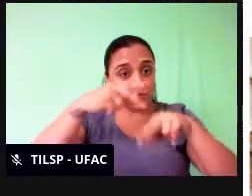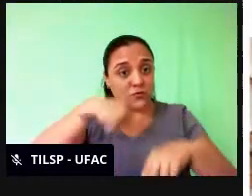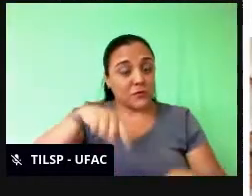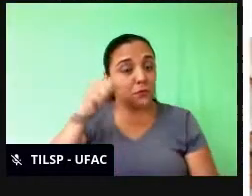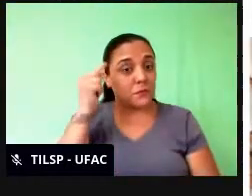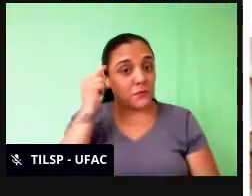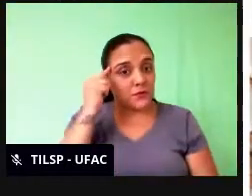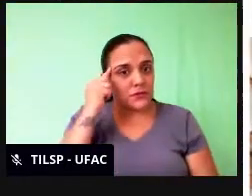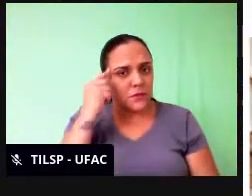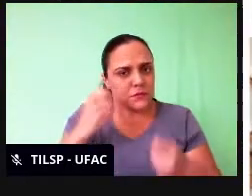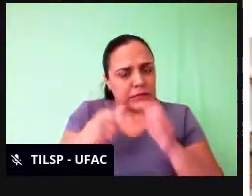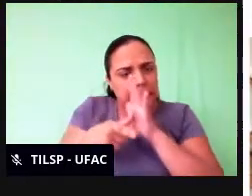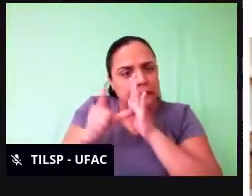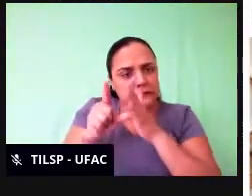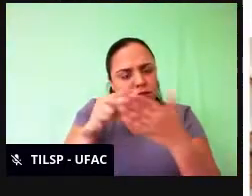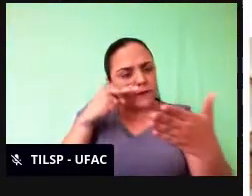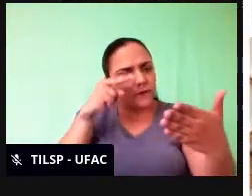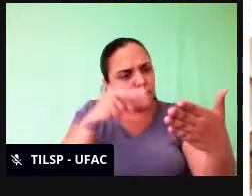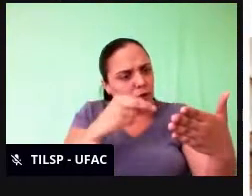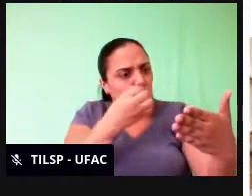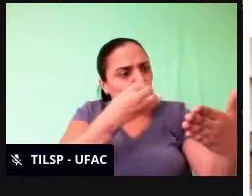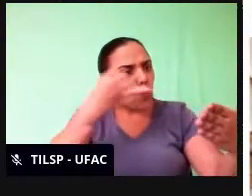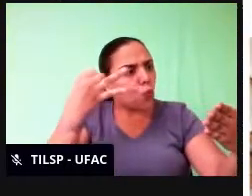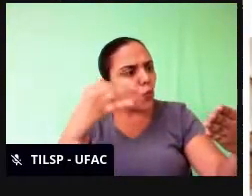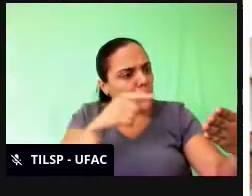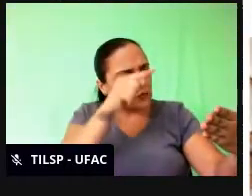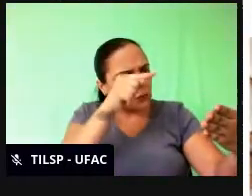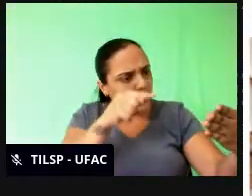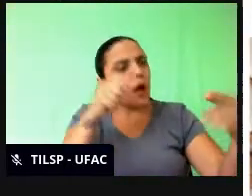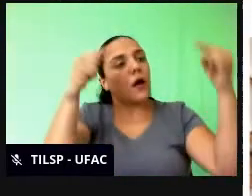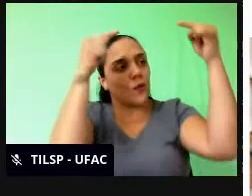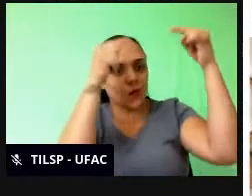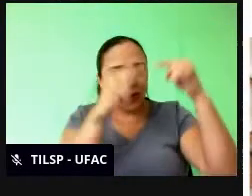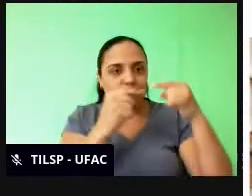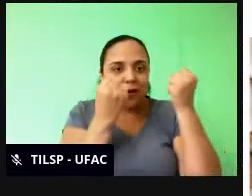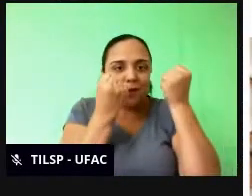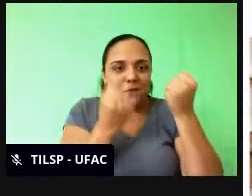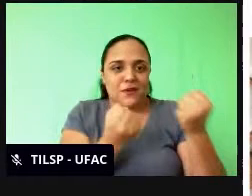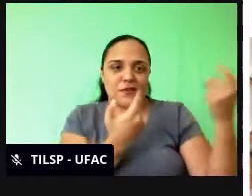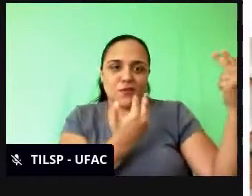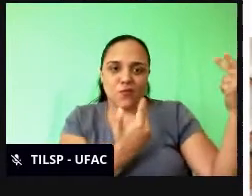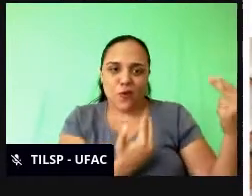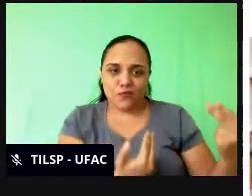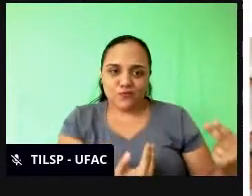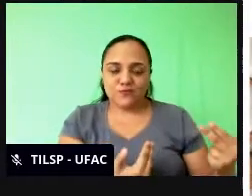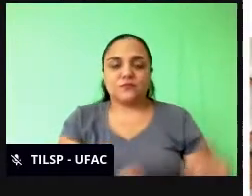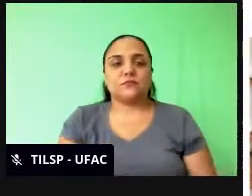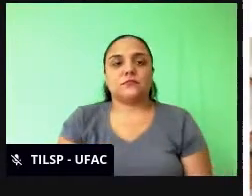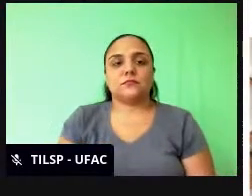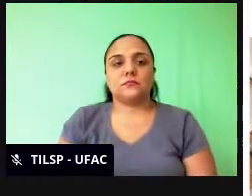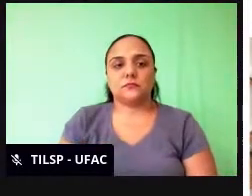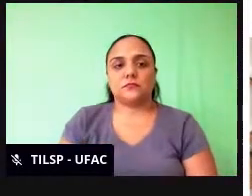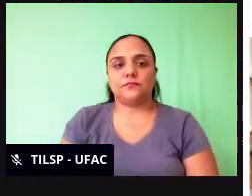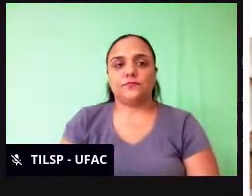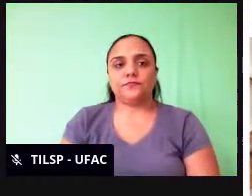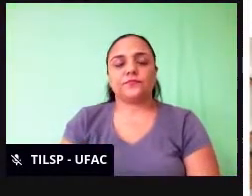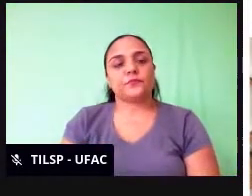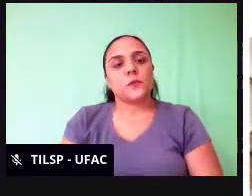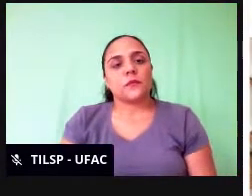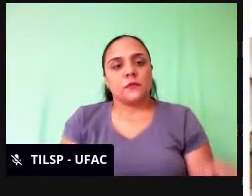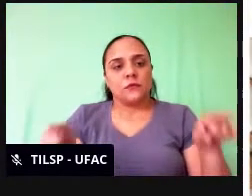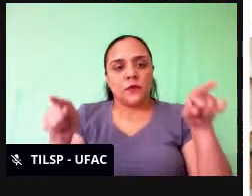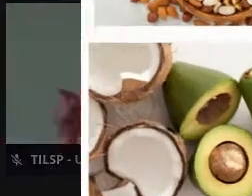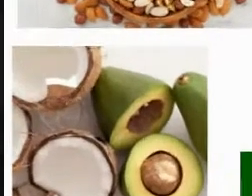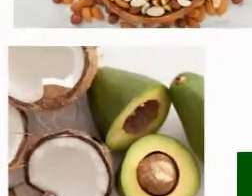essas estratégias nutricionais, inserindo mais alimentos com uma alta densidade calórica. Também temos